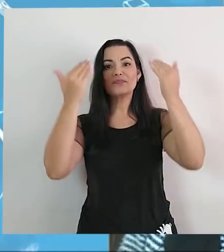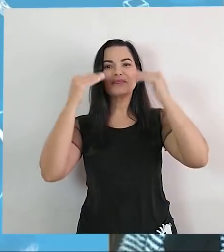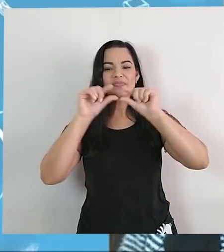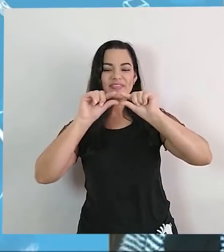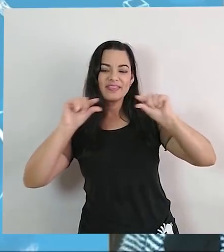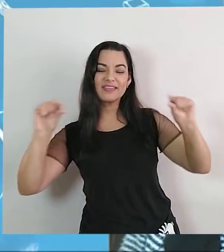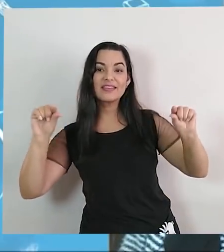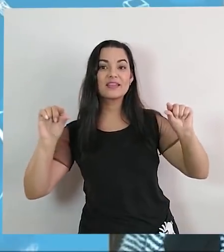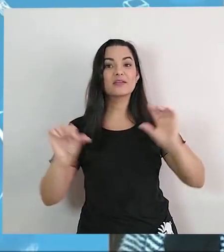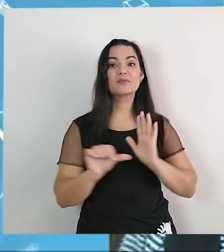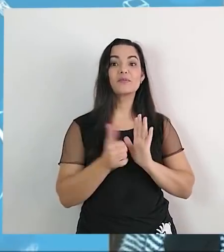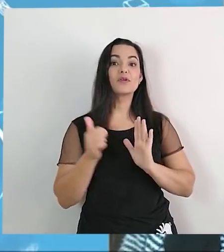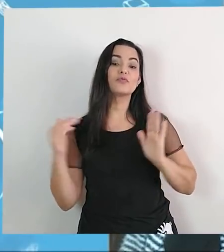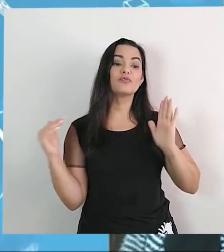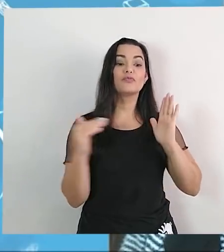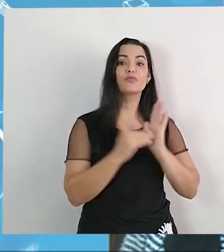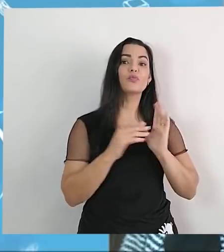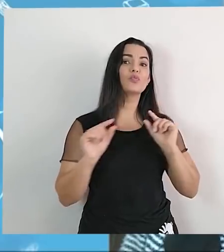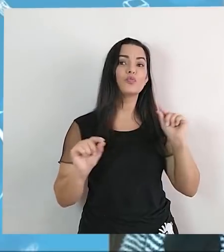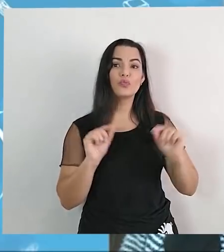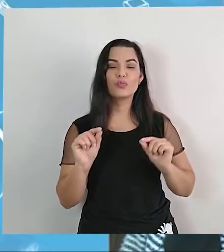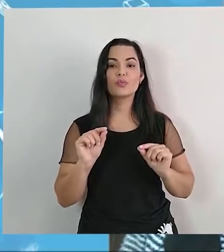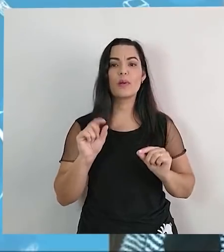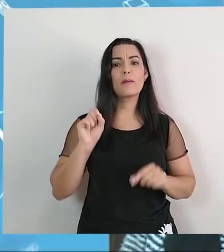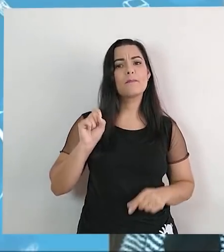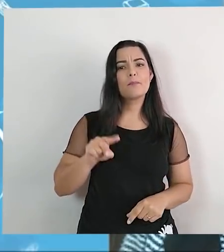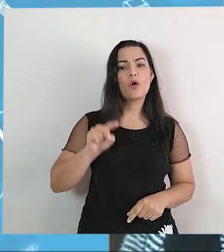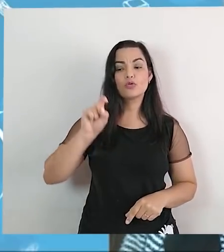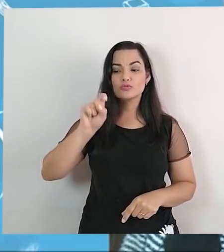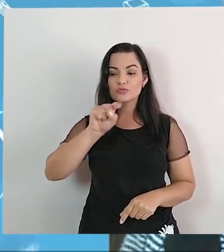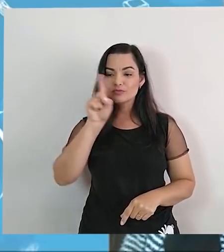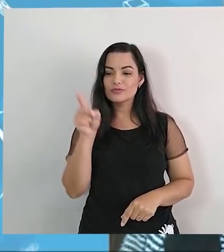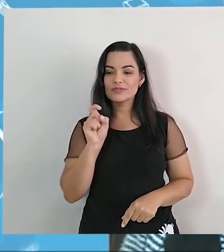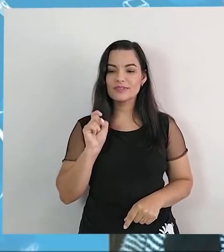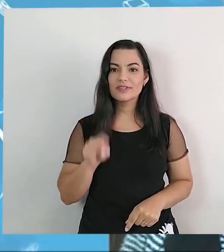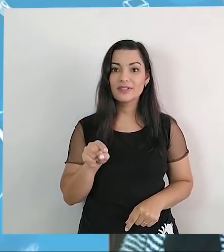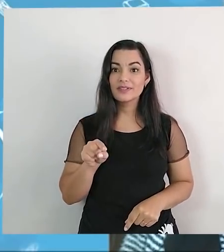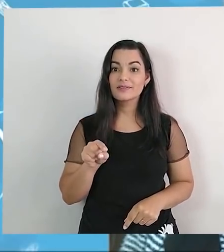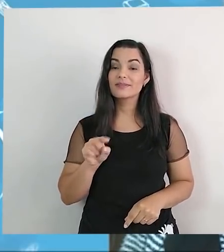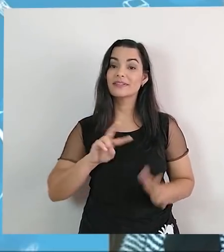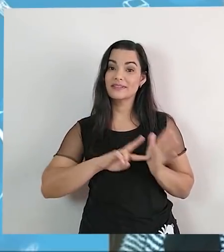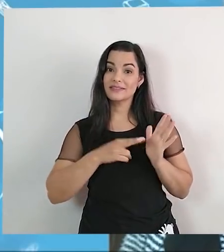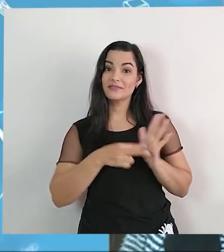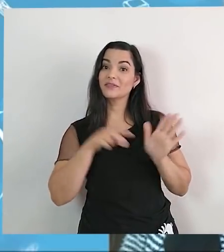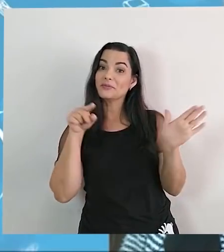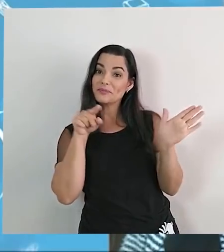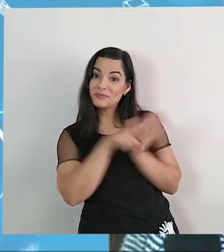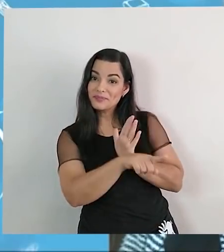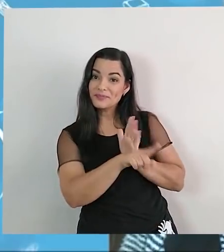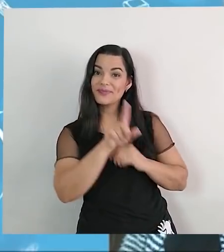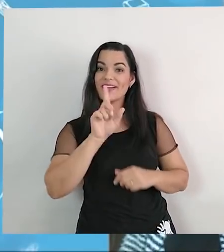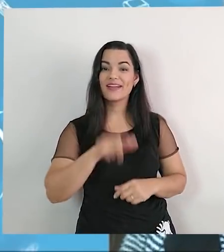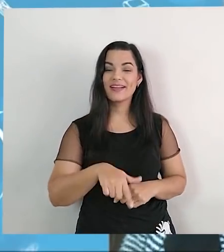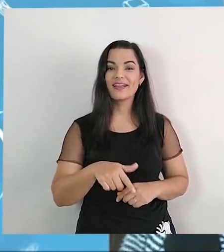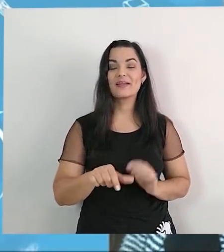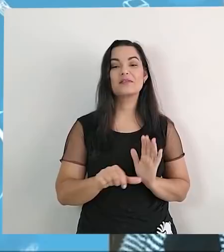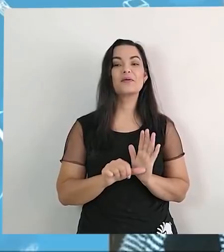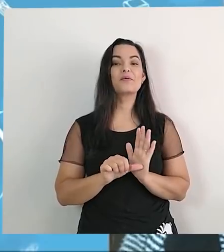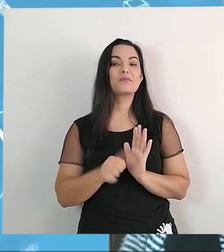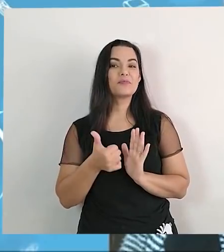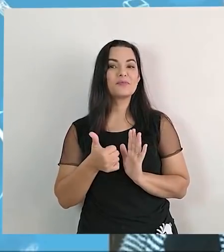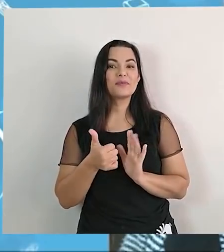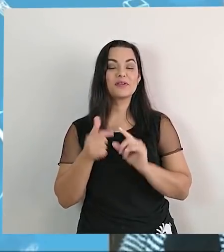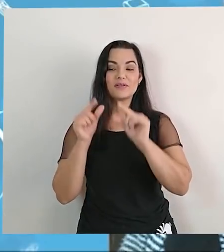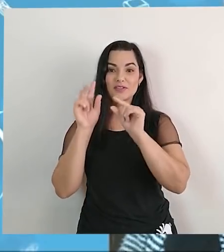Aqui no primeiro verso, nós temos no final um ponto de interrogação. Isso quer dizer que é uma pergunta. Então, nós vamos